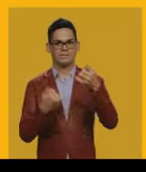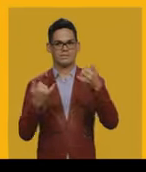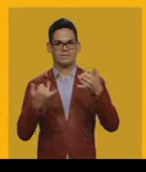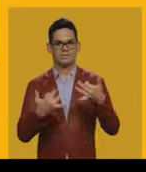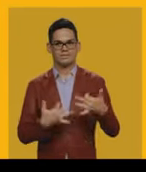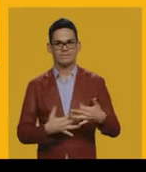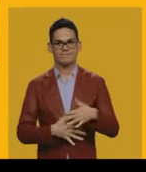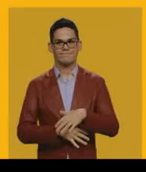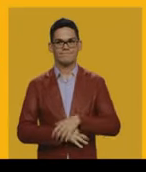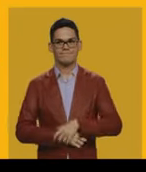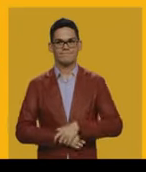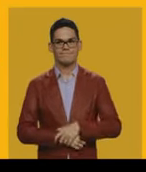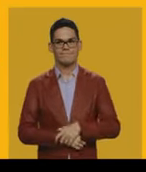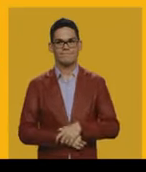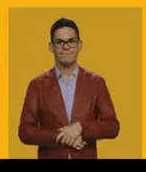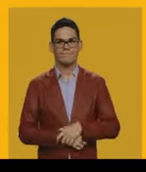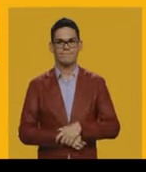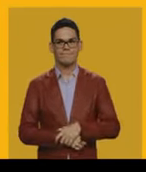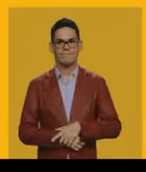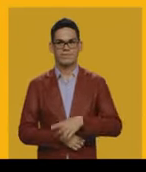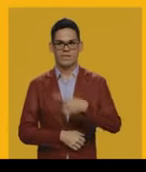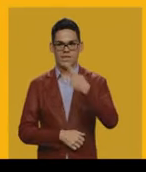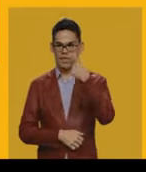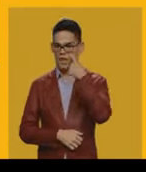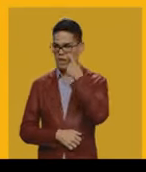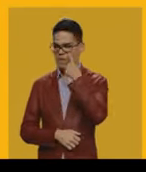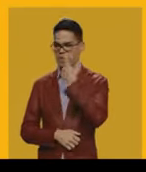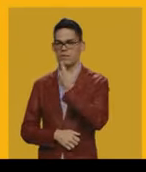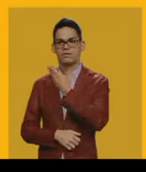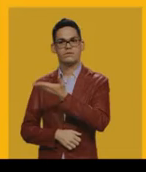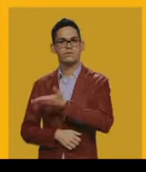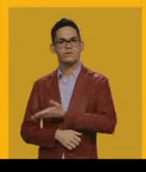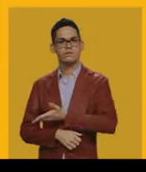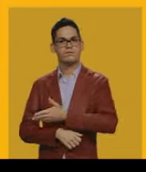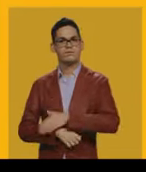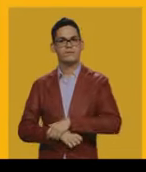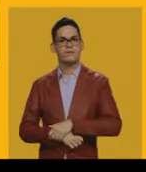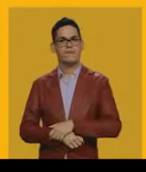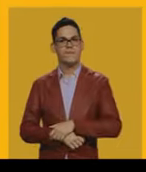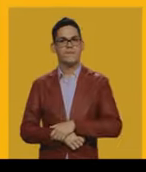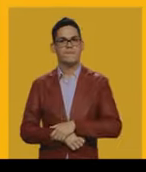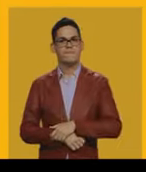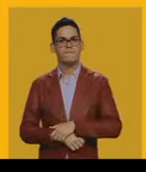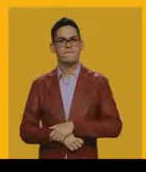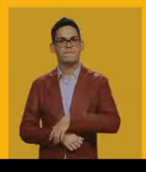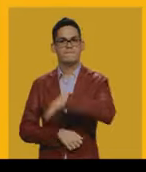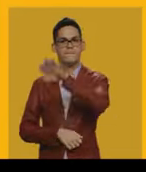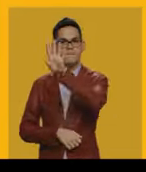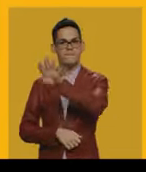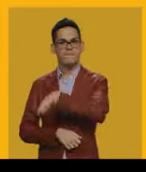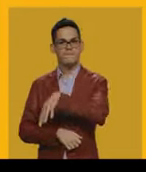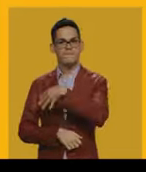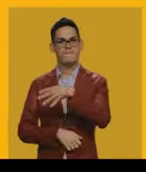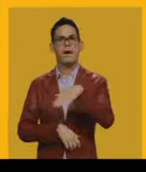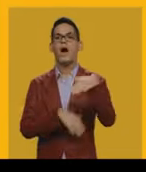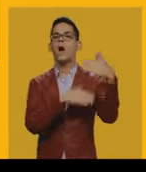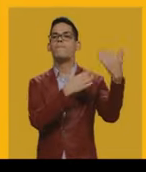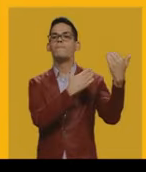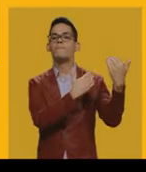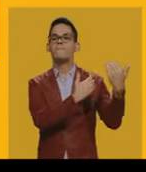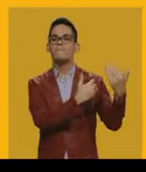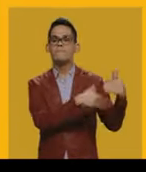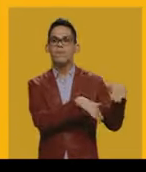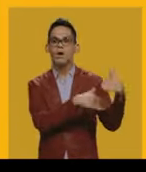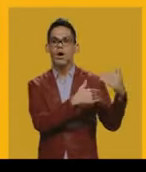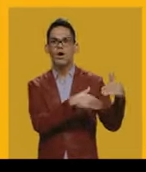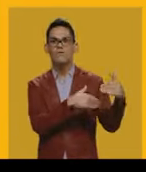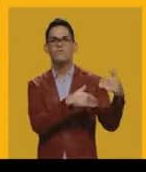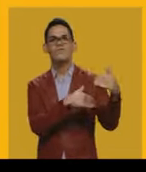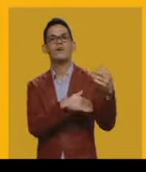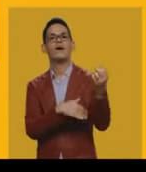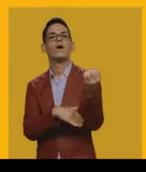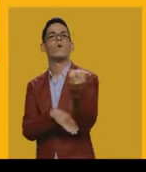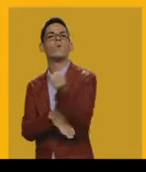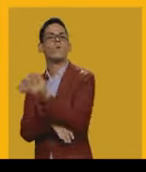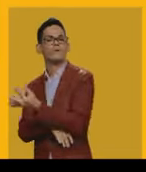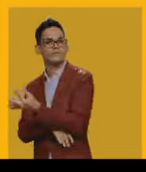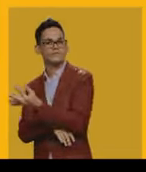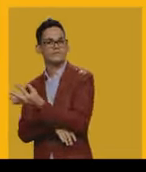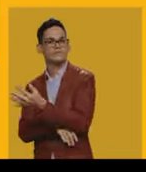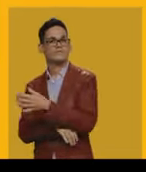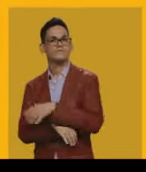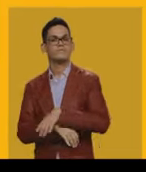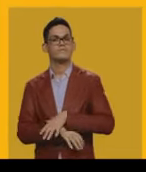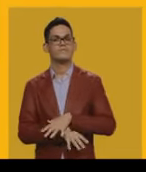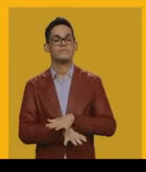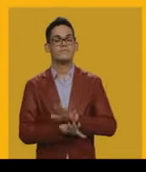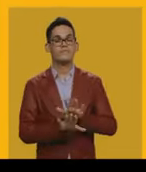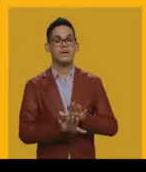abaixo. Então, aí nós temos um quadro, as provas com o respectivo peso. A nota